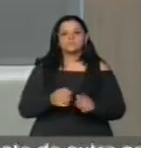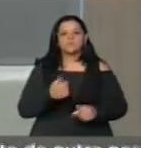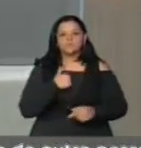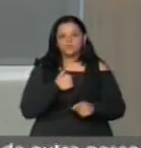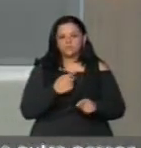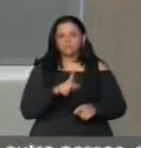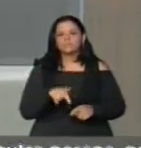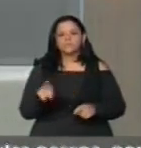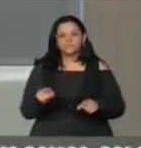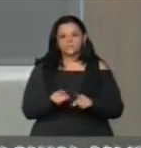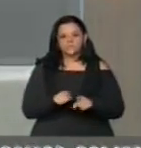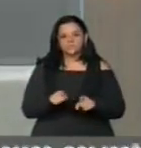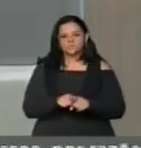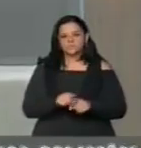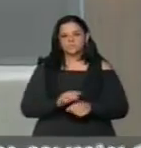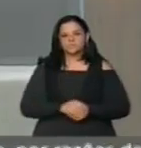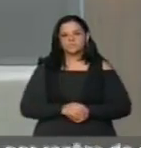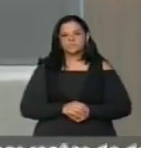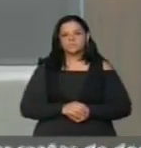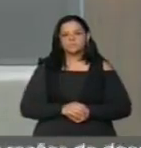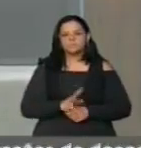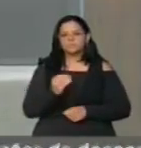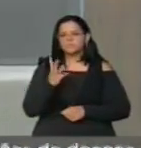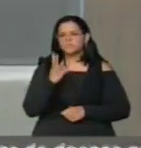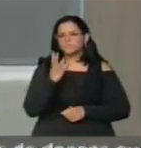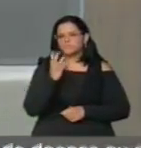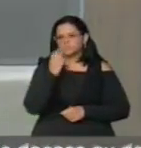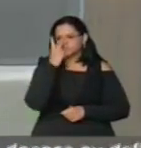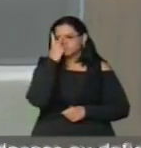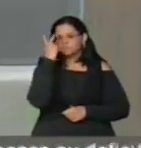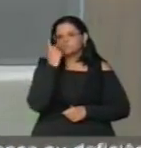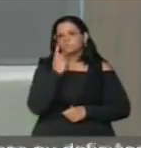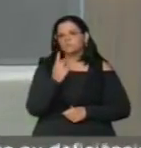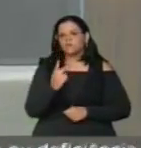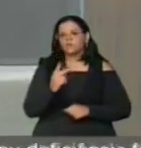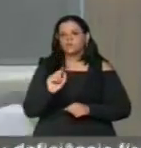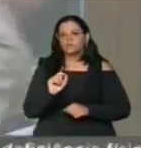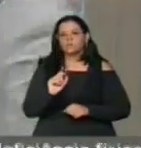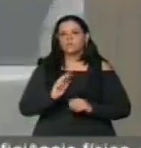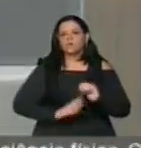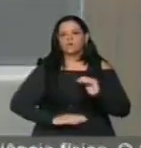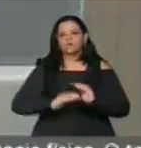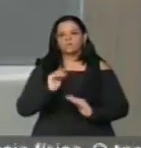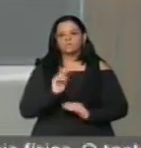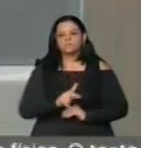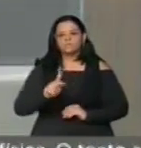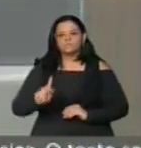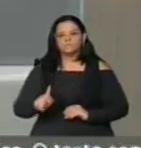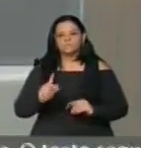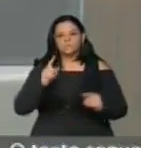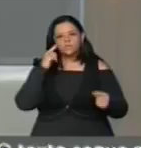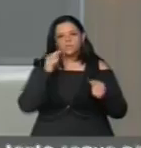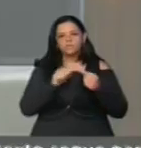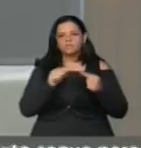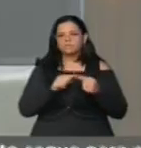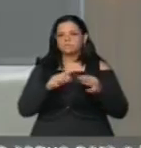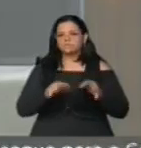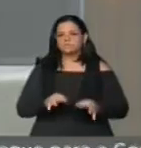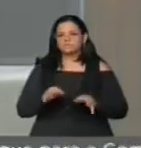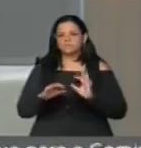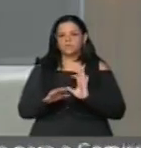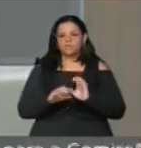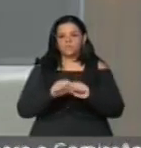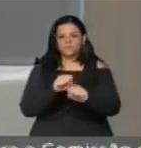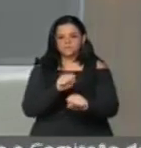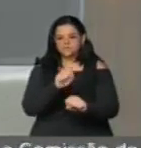professor. Por sinal, muito se tem falado em educação. E é consenso que a formação do ser humano e a construção